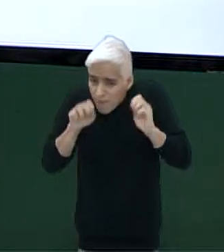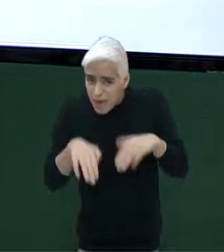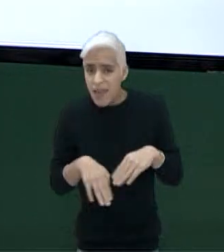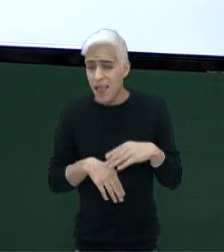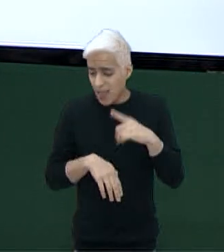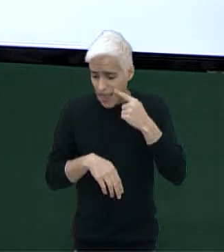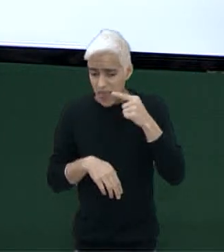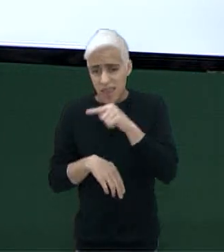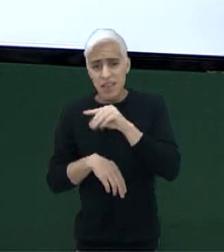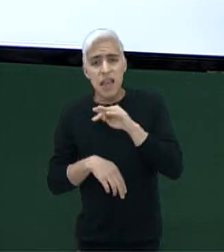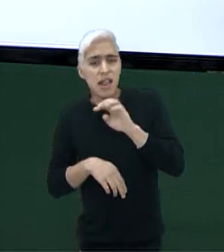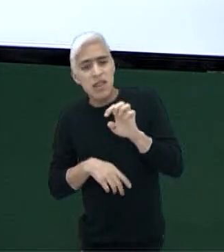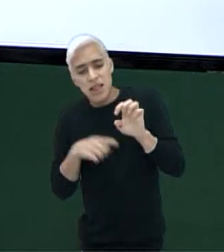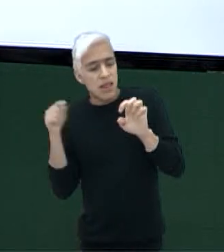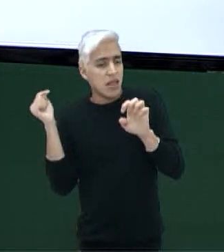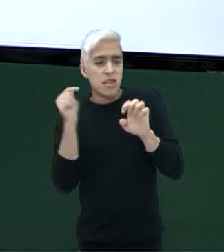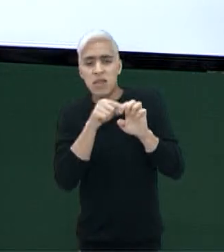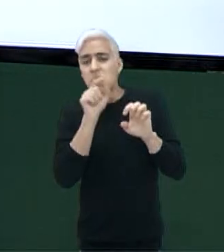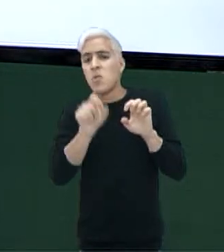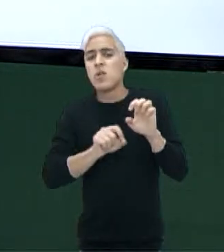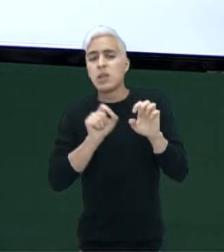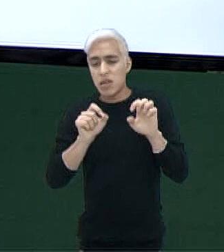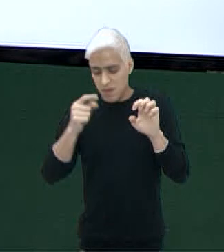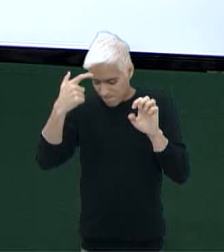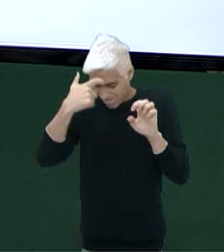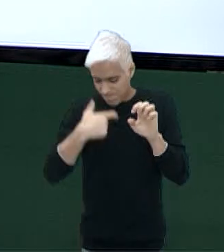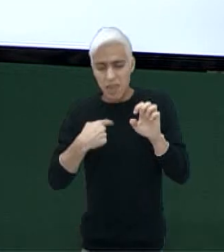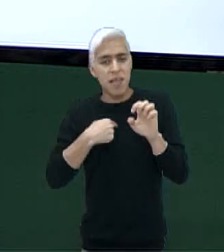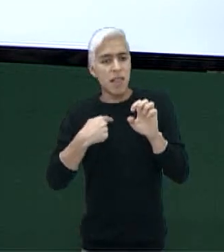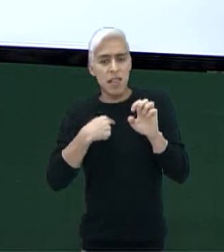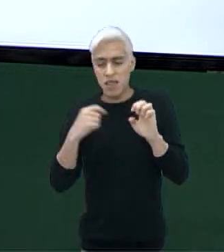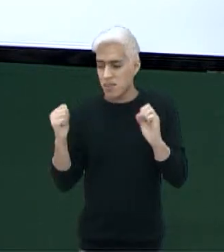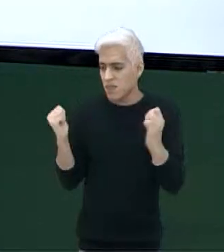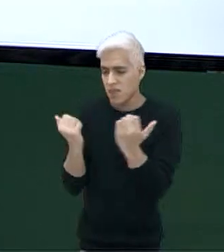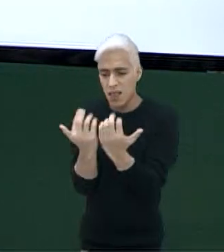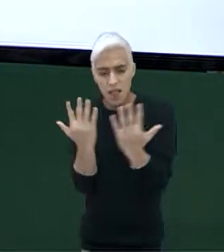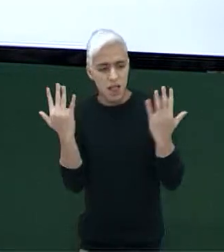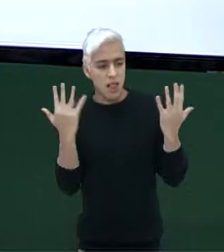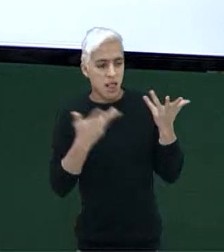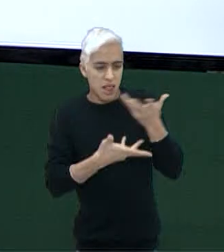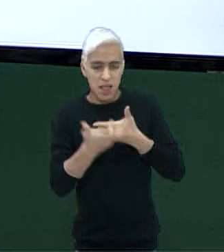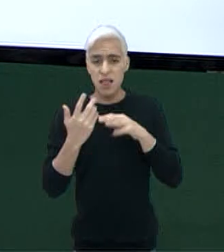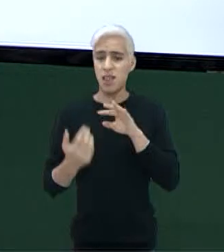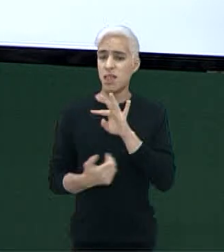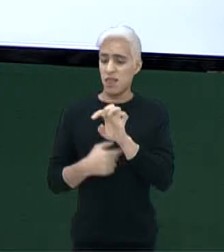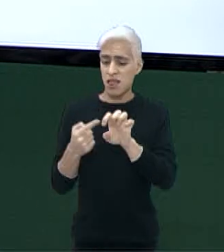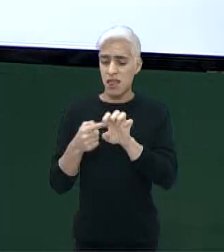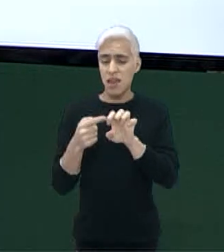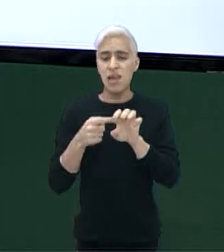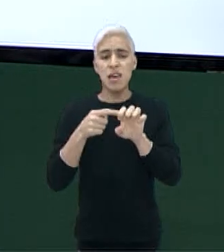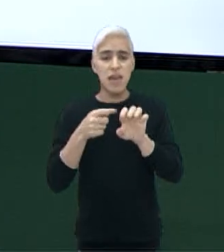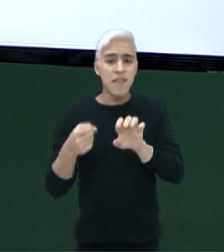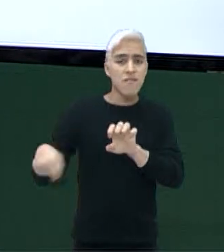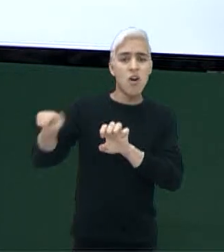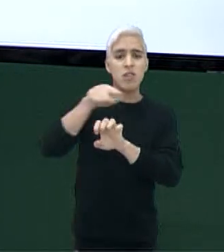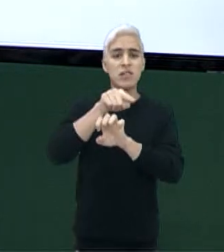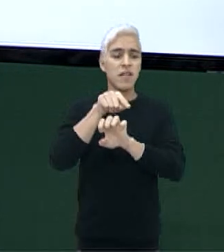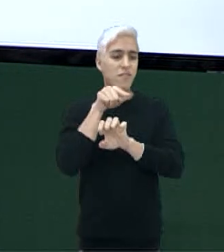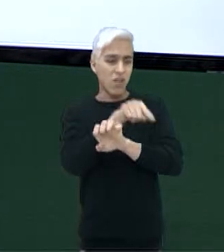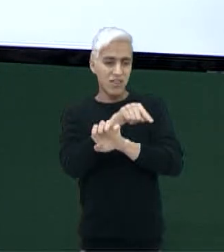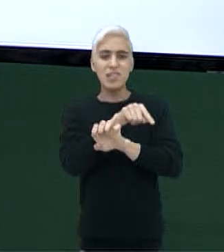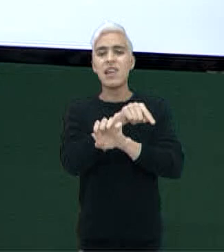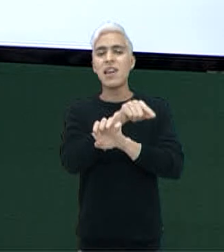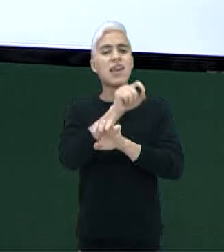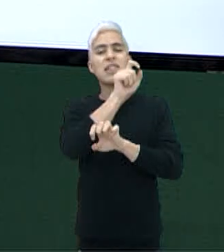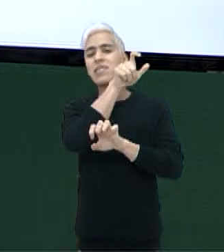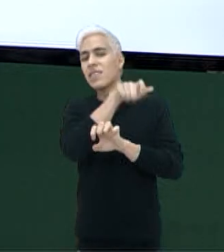Esse T que te cercam você. Esse T retoma de novo você, a pessoa com quem